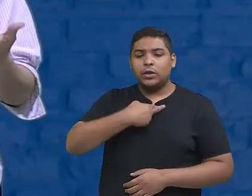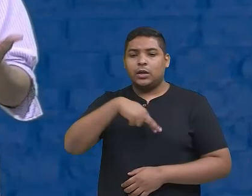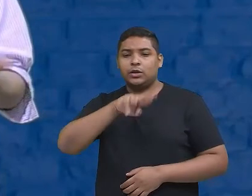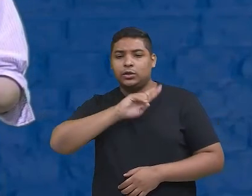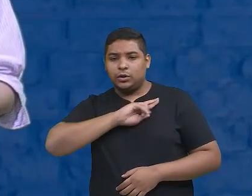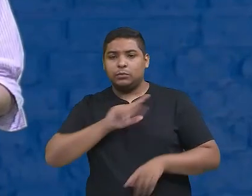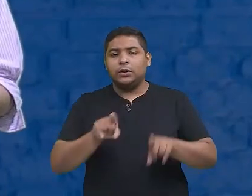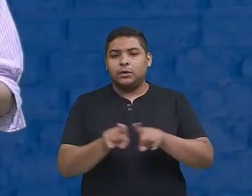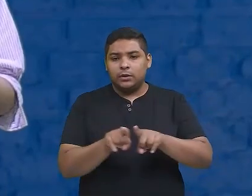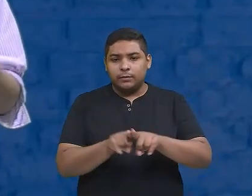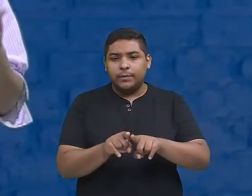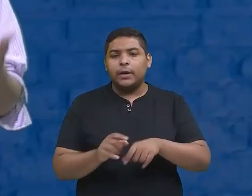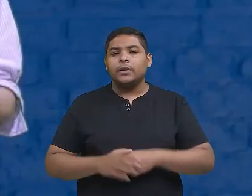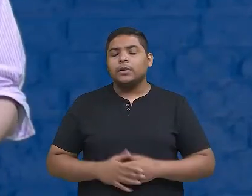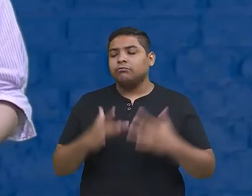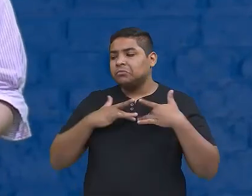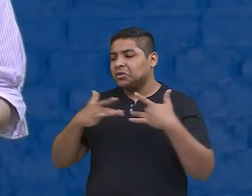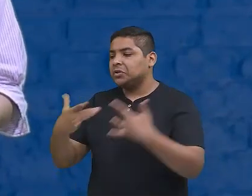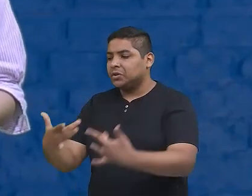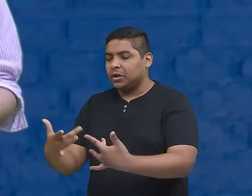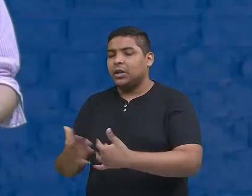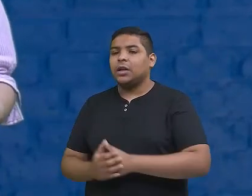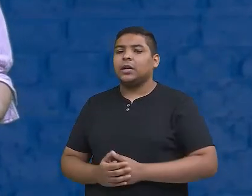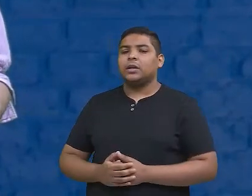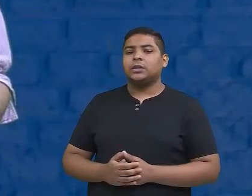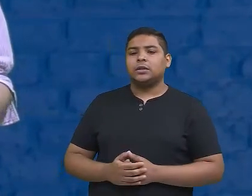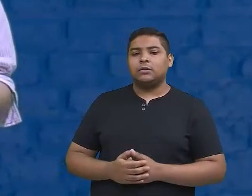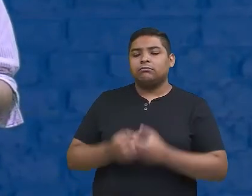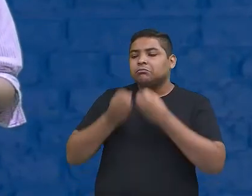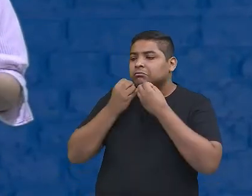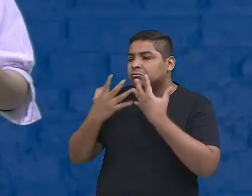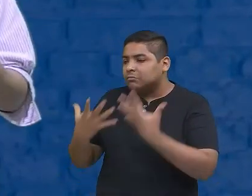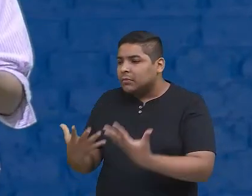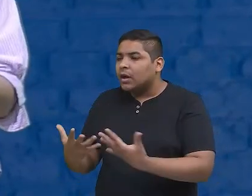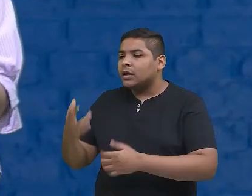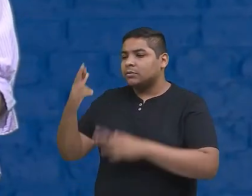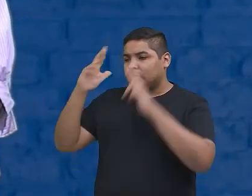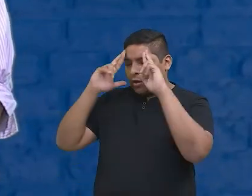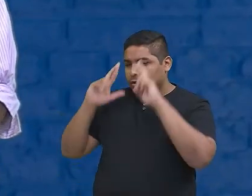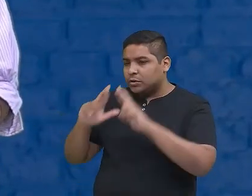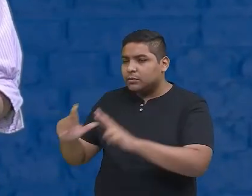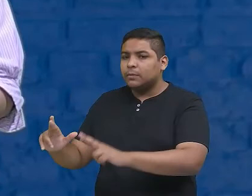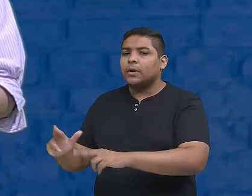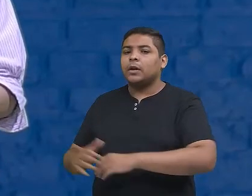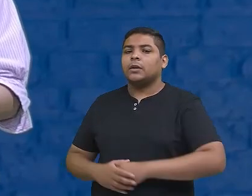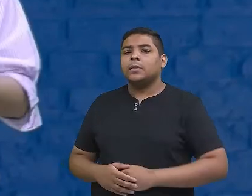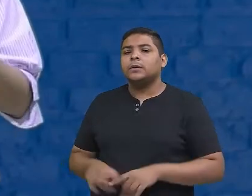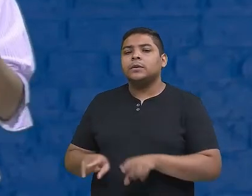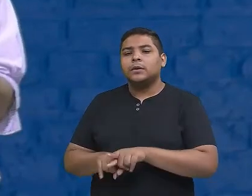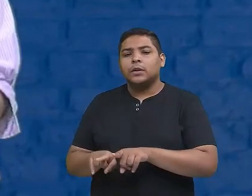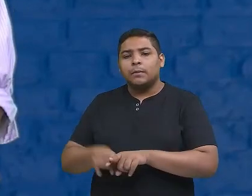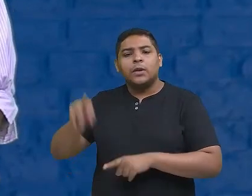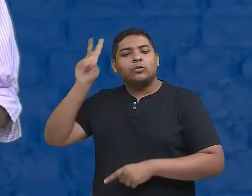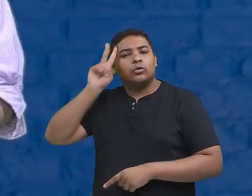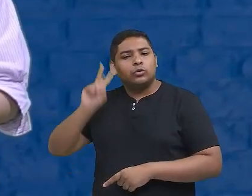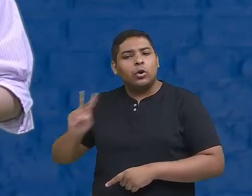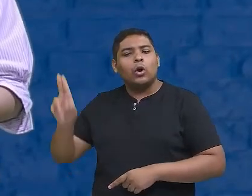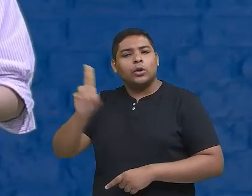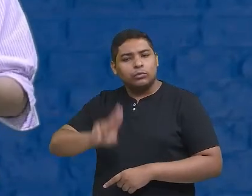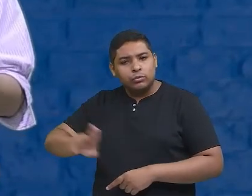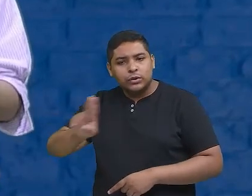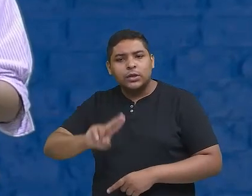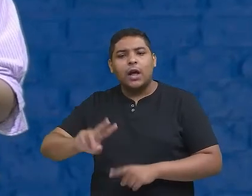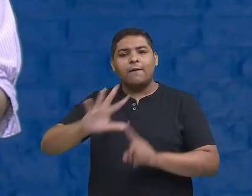da gentileza, generosidade, do respeito, através das histórias, né? Através das